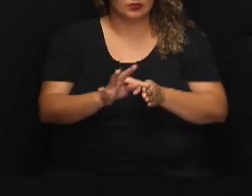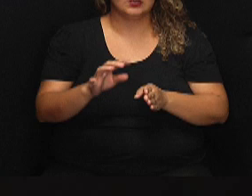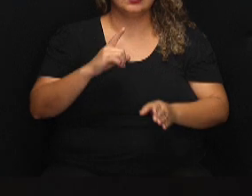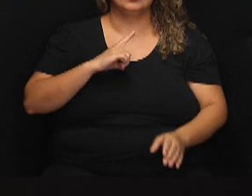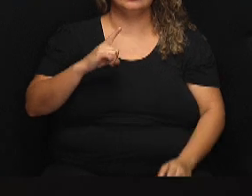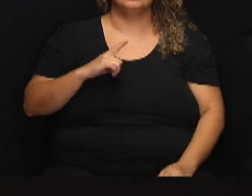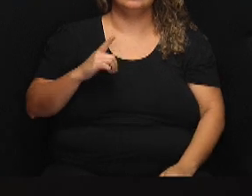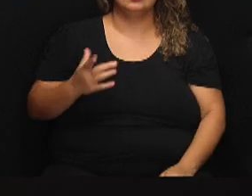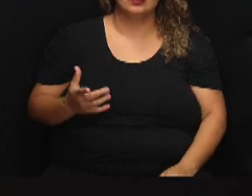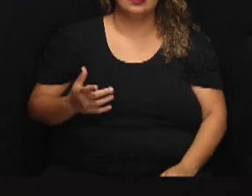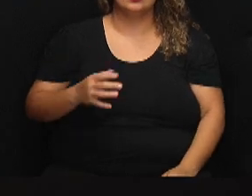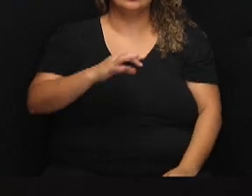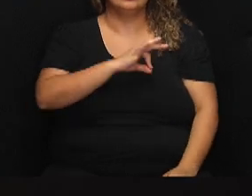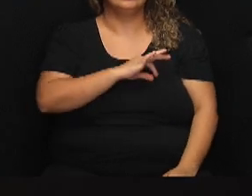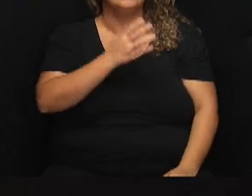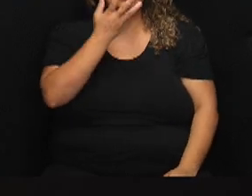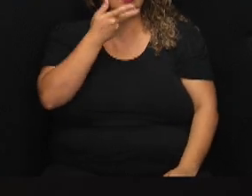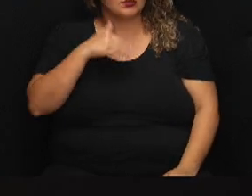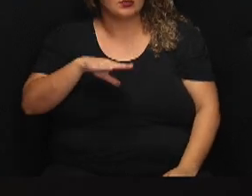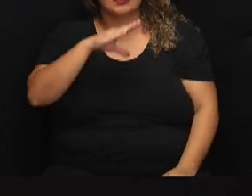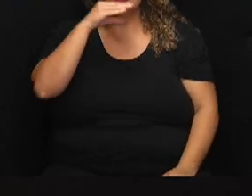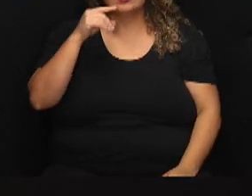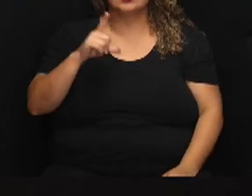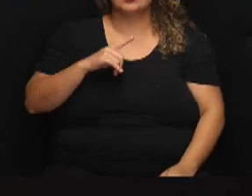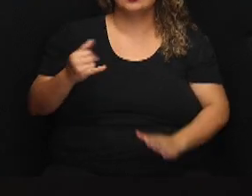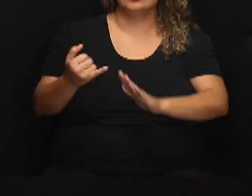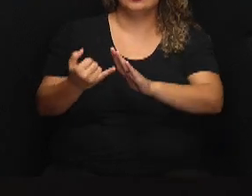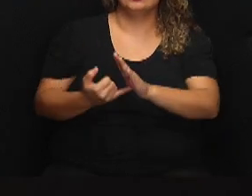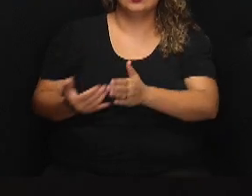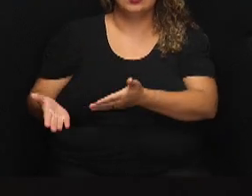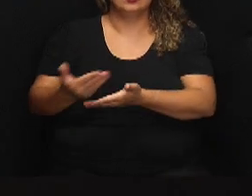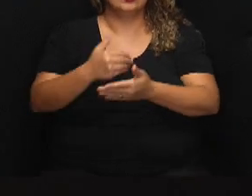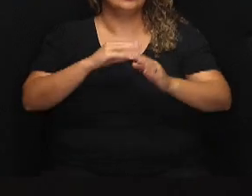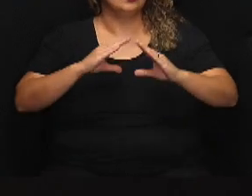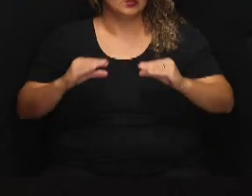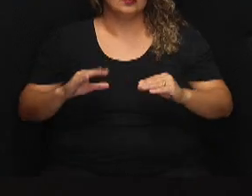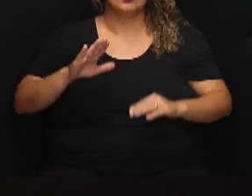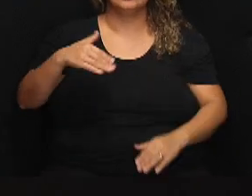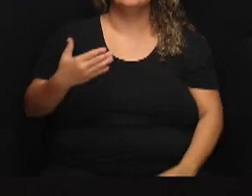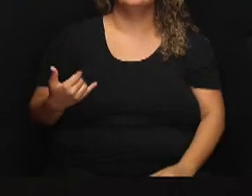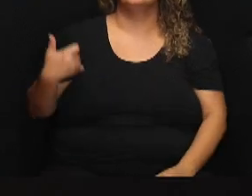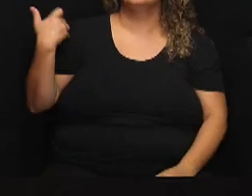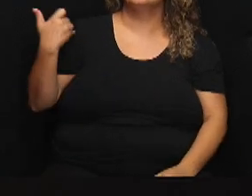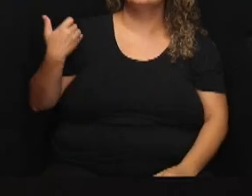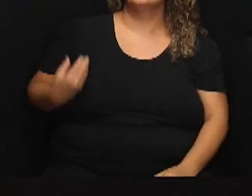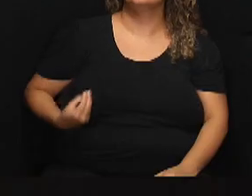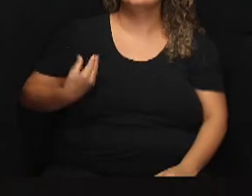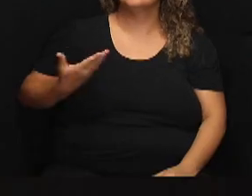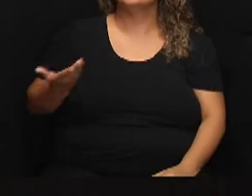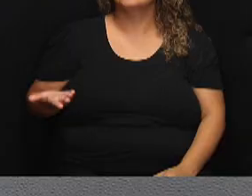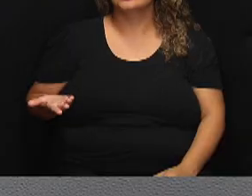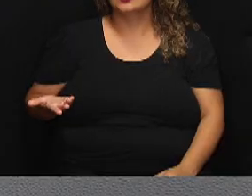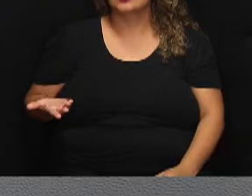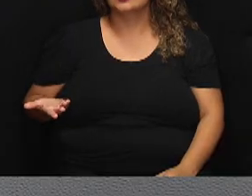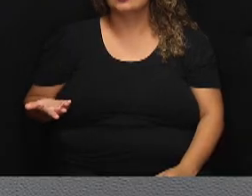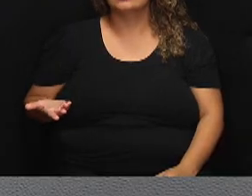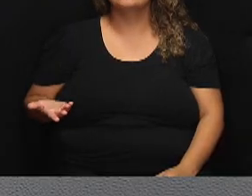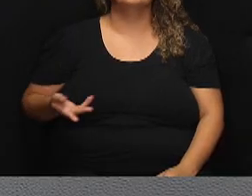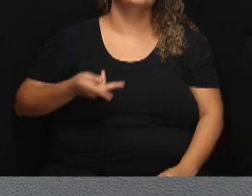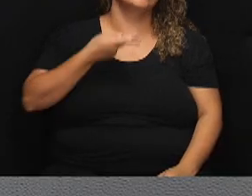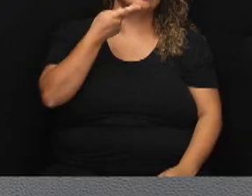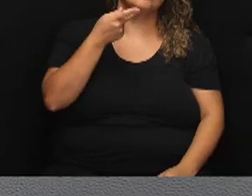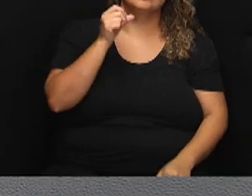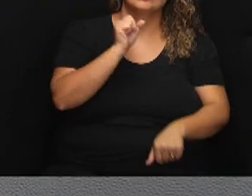ECA, você tem crianças e adolescentes, você tem instituições que fazem esse acolhimento, mas quando ele chega na vida adulta? Muitas famílias relatam que